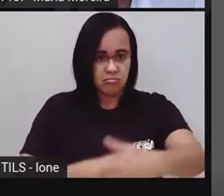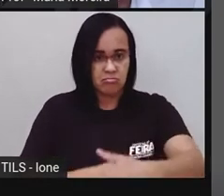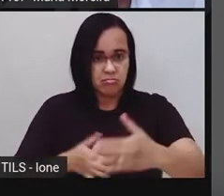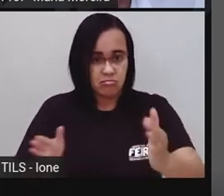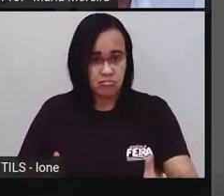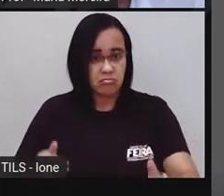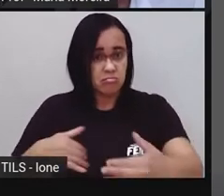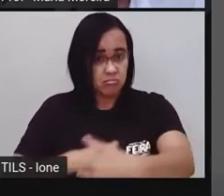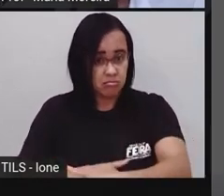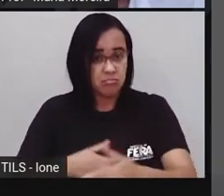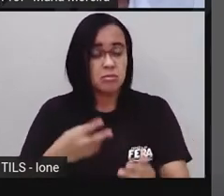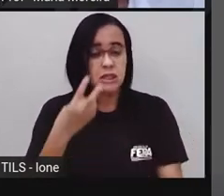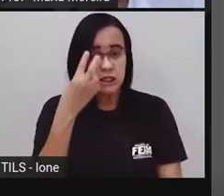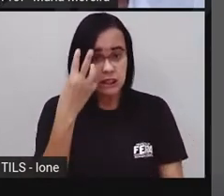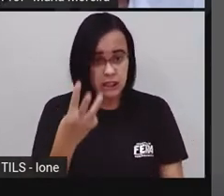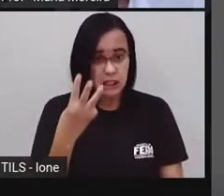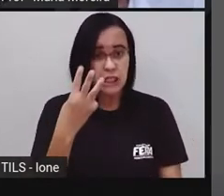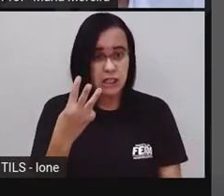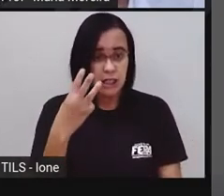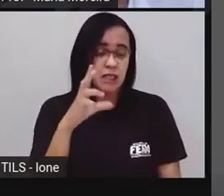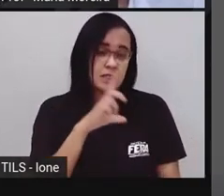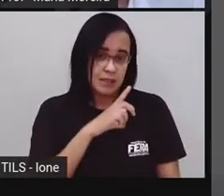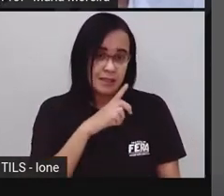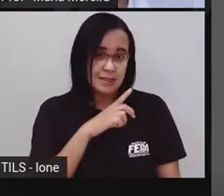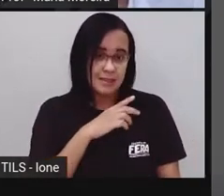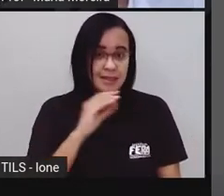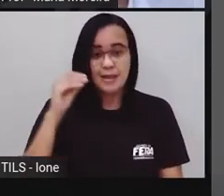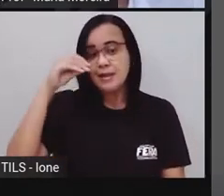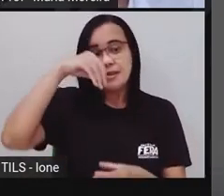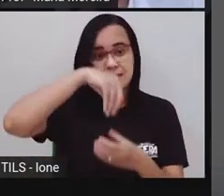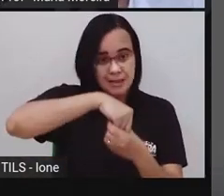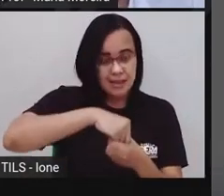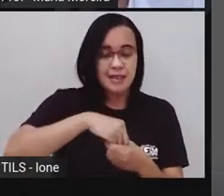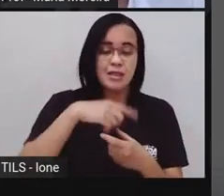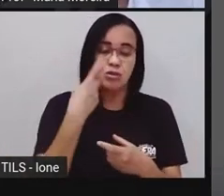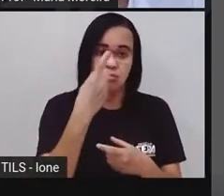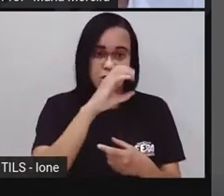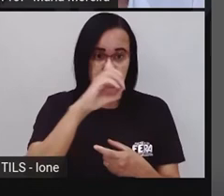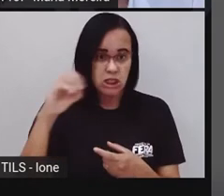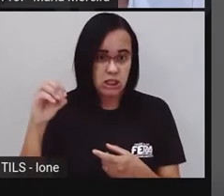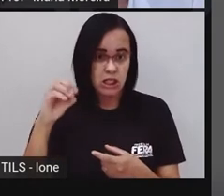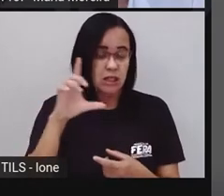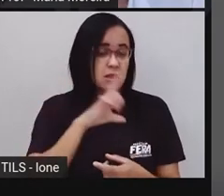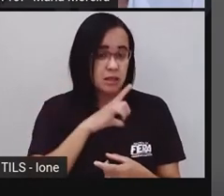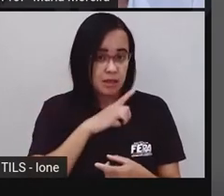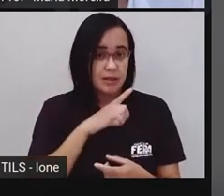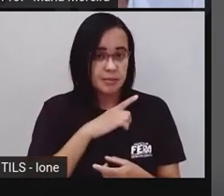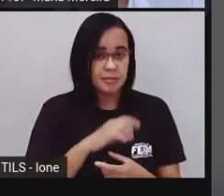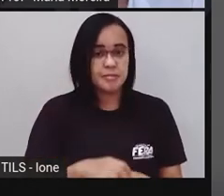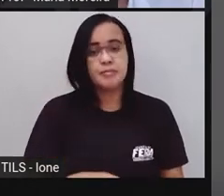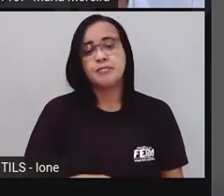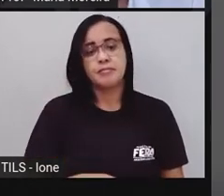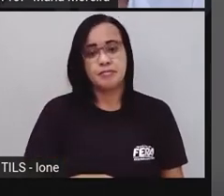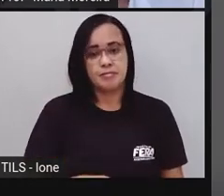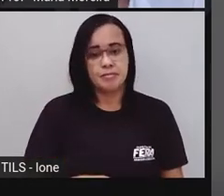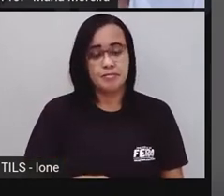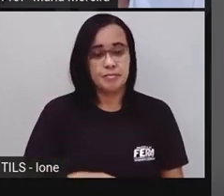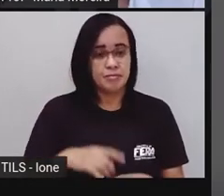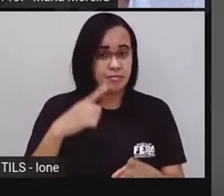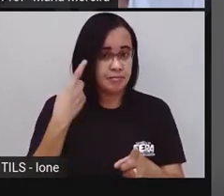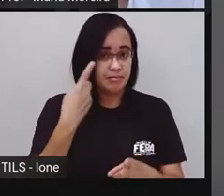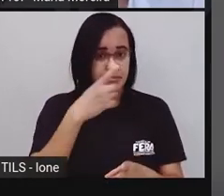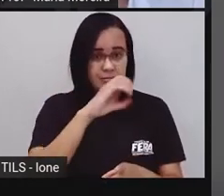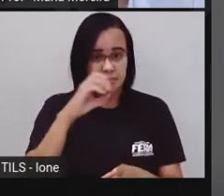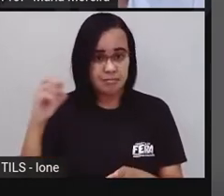quantos caderno só É sim cabelo certo 100 mais 100 mais